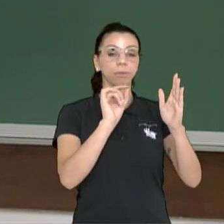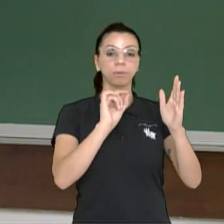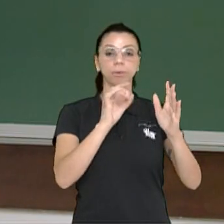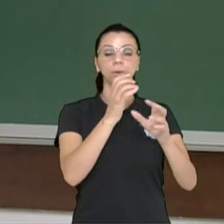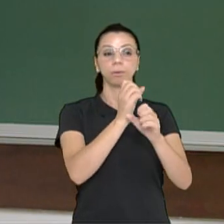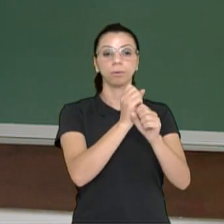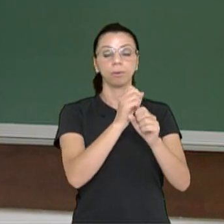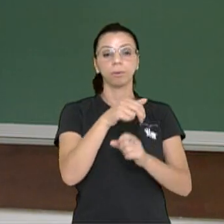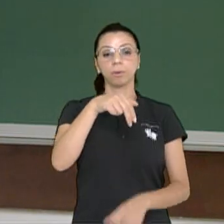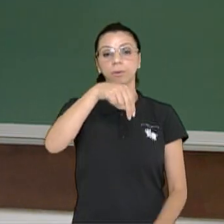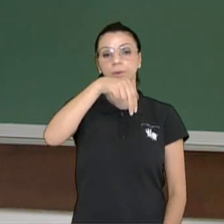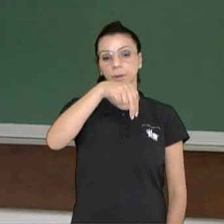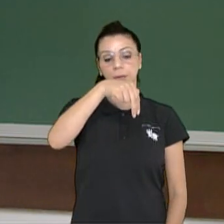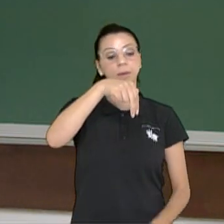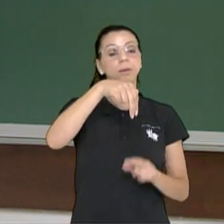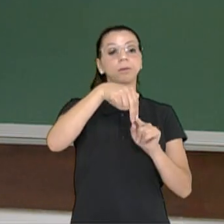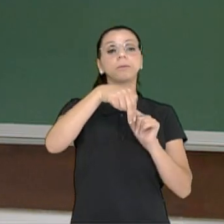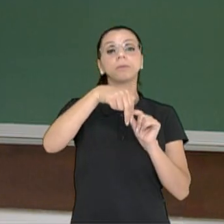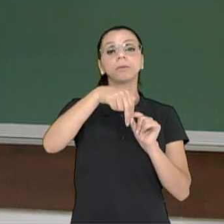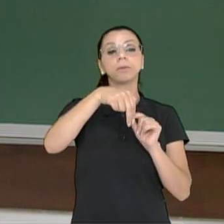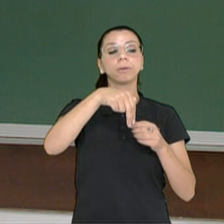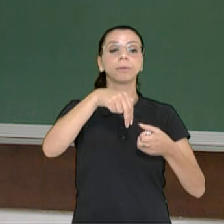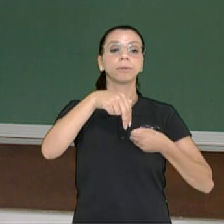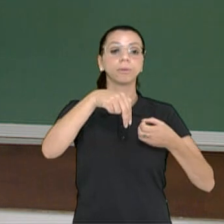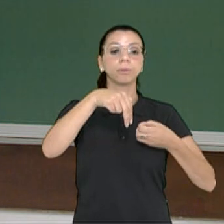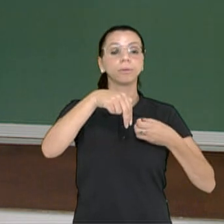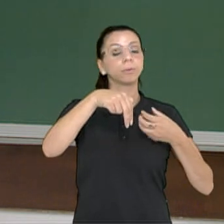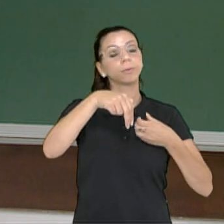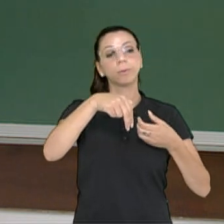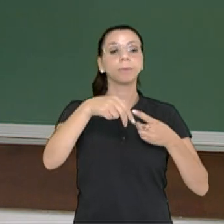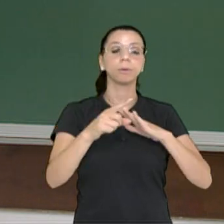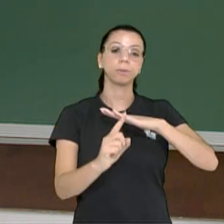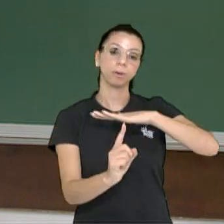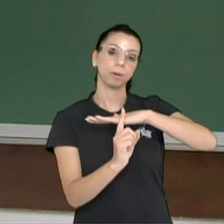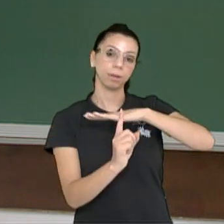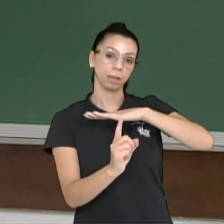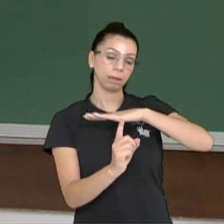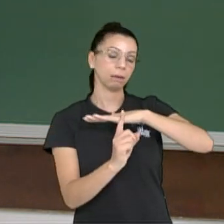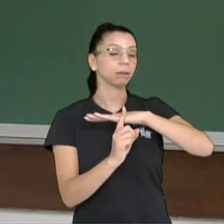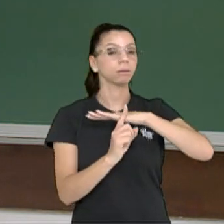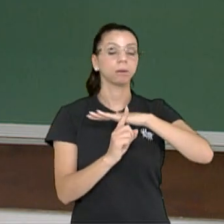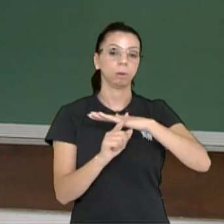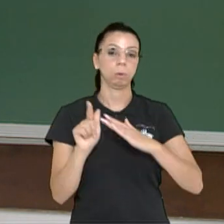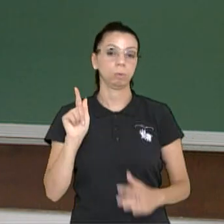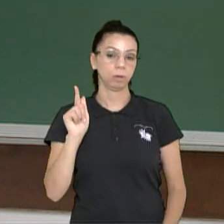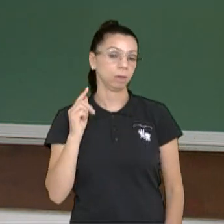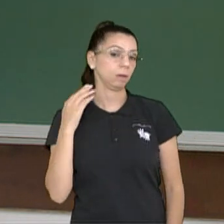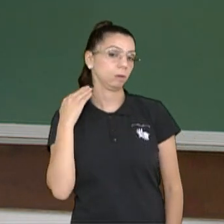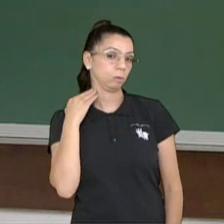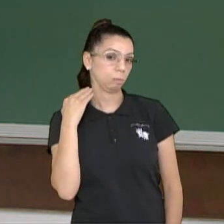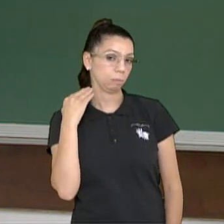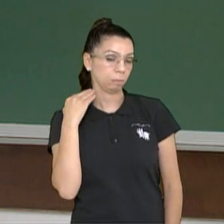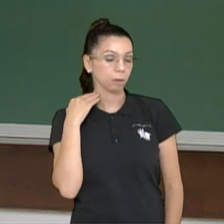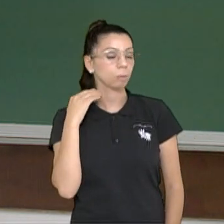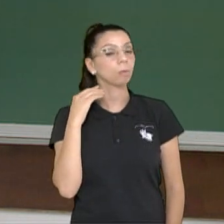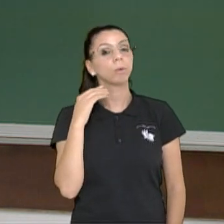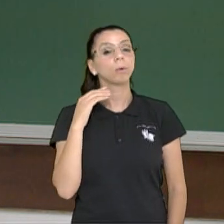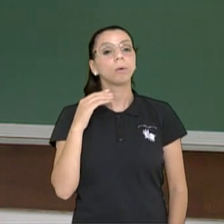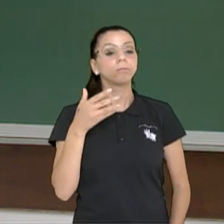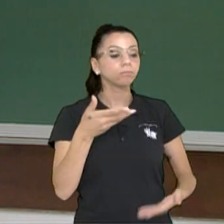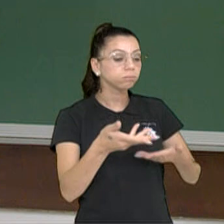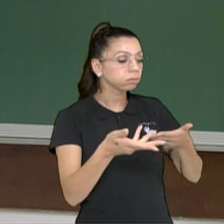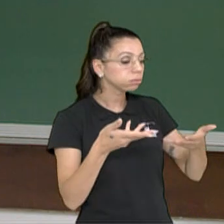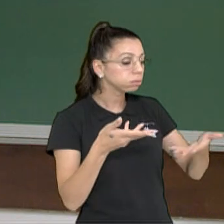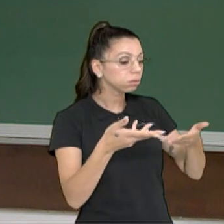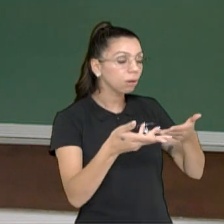de N. N é o número de clientes que esse gerente atendeu no último dia da semana, que no caso seria